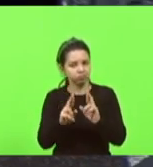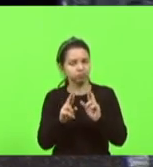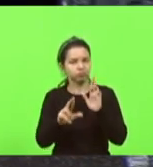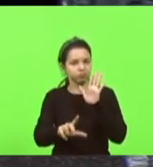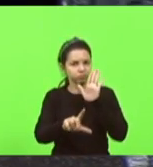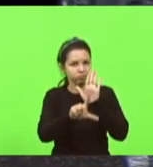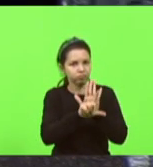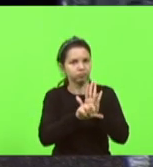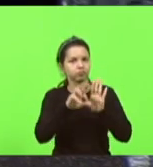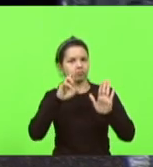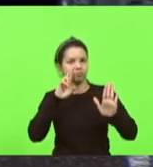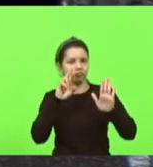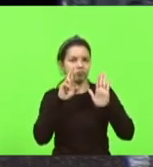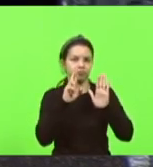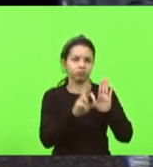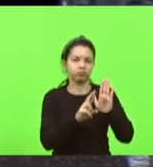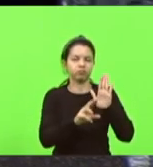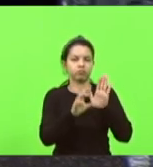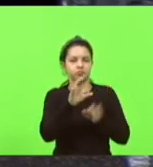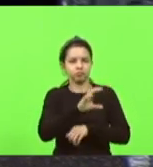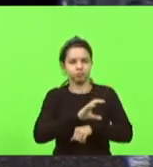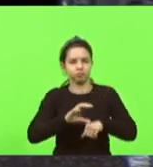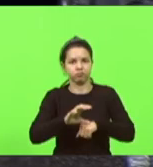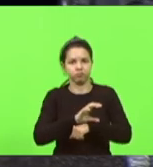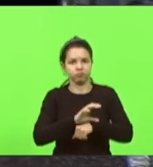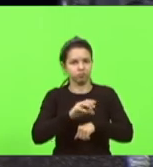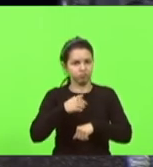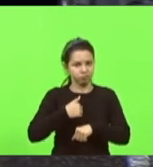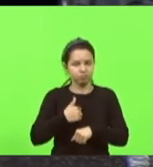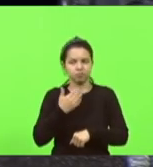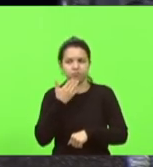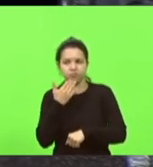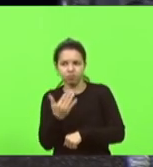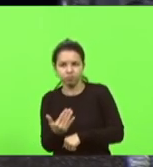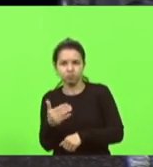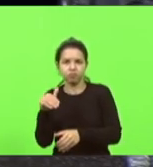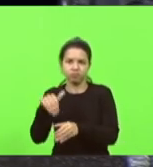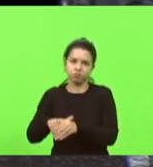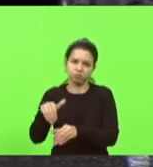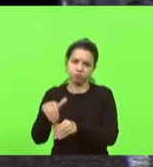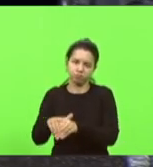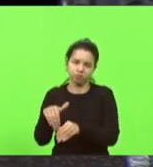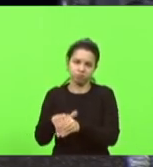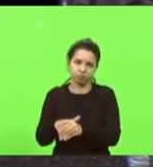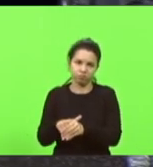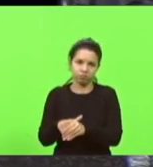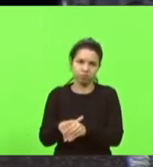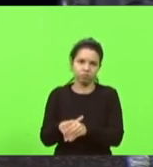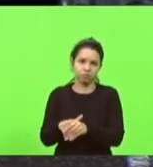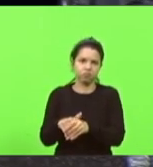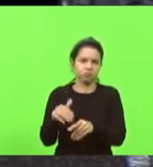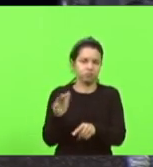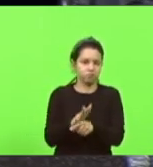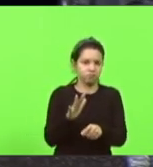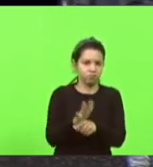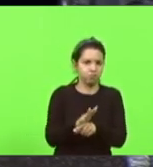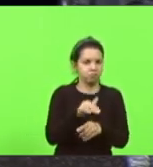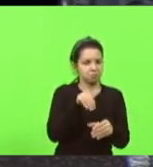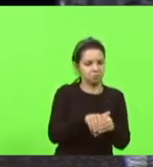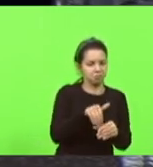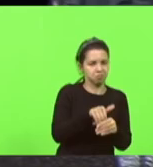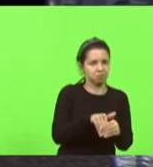respeitar a Constituição. Então, eu não vou nem pedir voto favorável e nem vou pedir voto contrário.